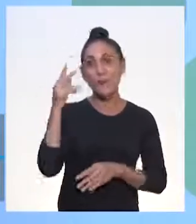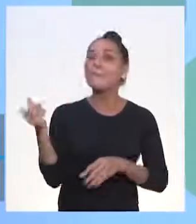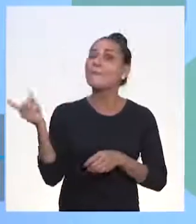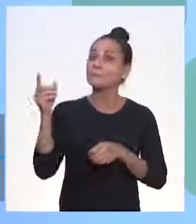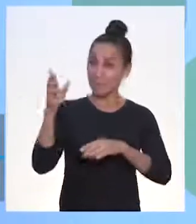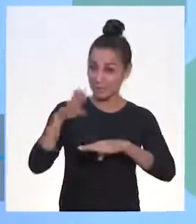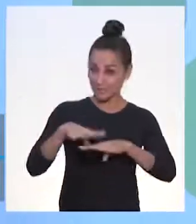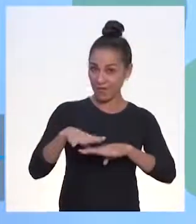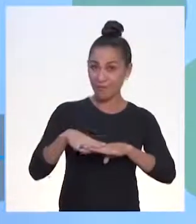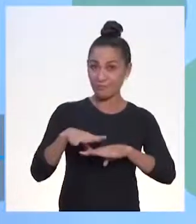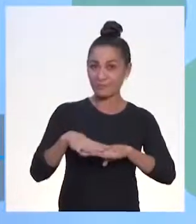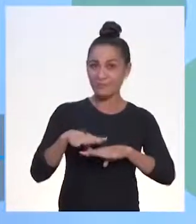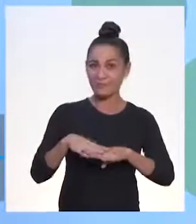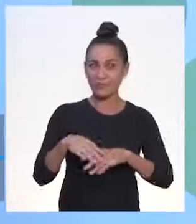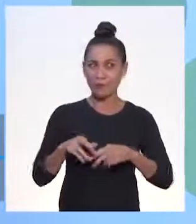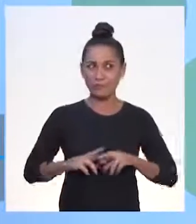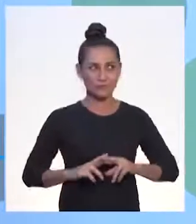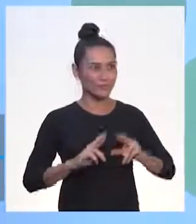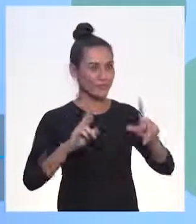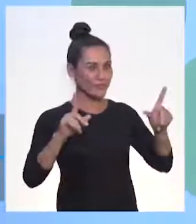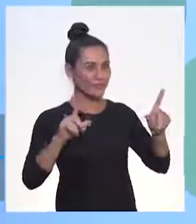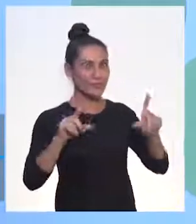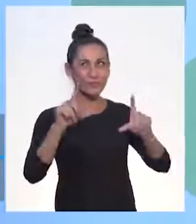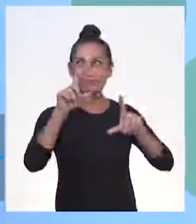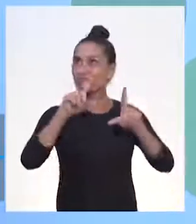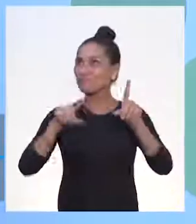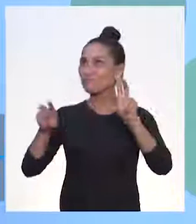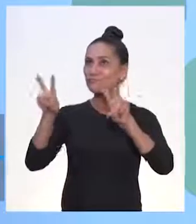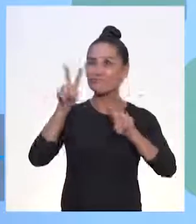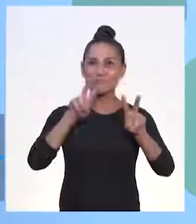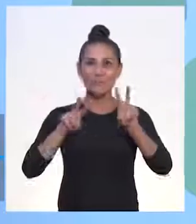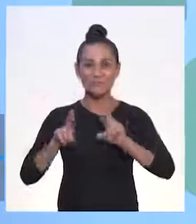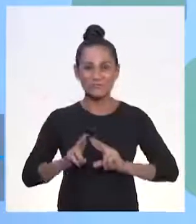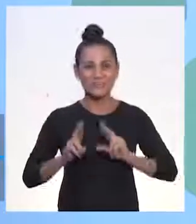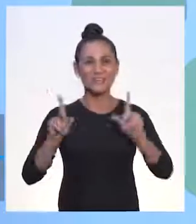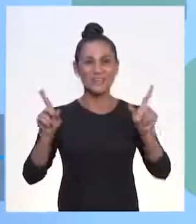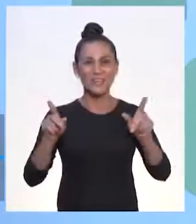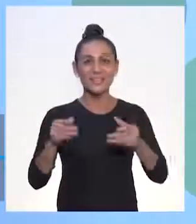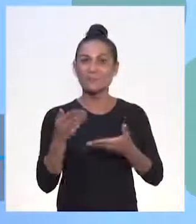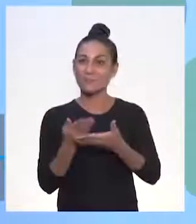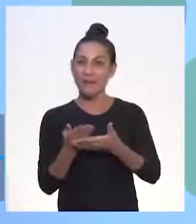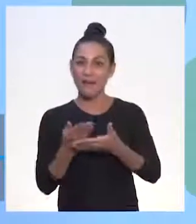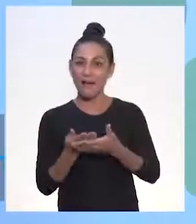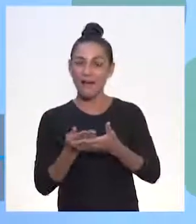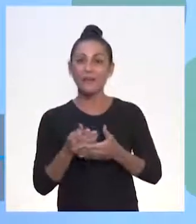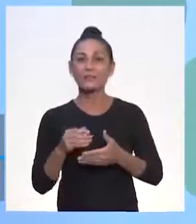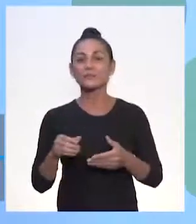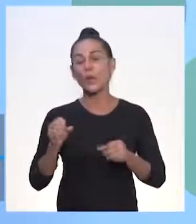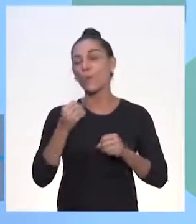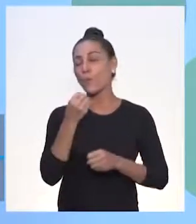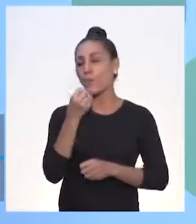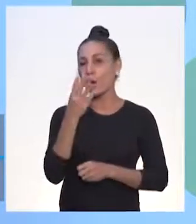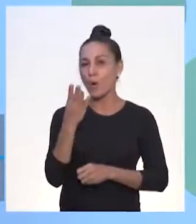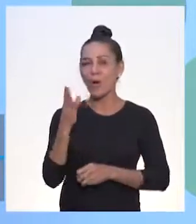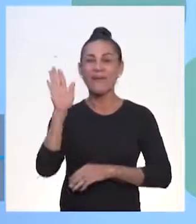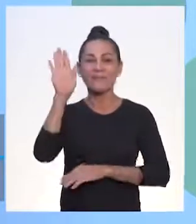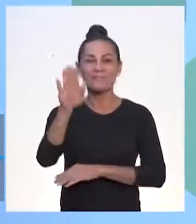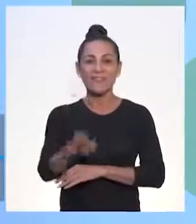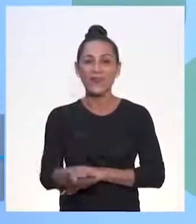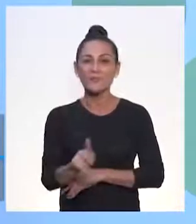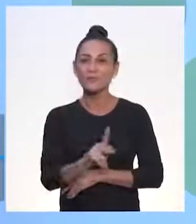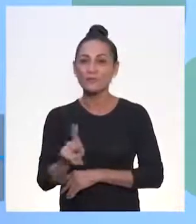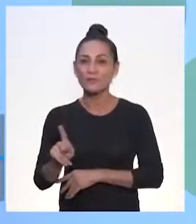hoje diferente, né? Um cenário todo produzido, né? Para se adequar à aula. E desde já dou meu boa tarde aqui para a